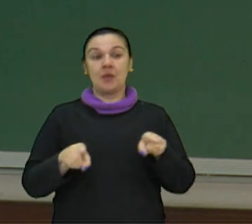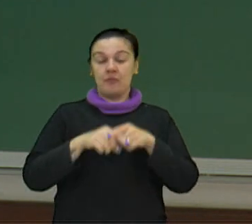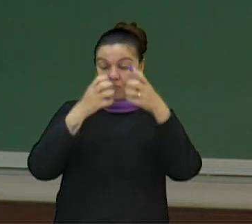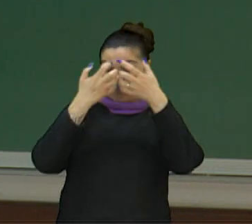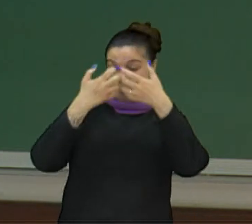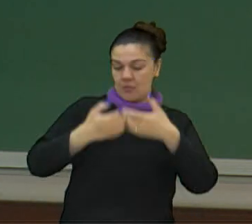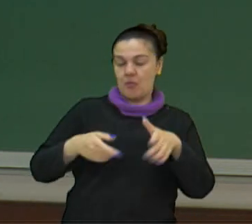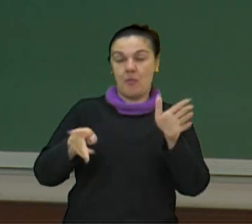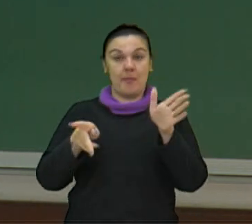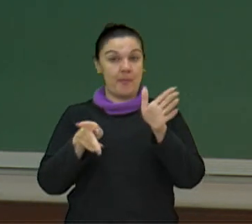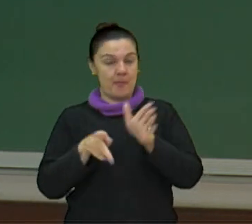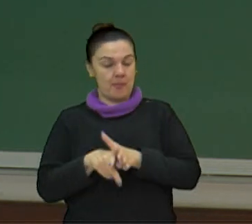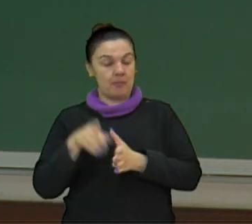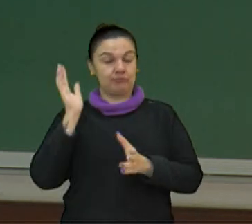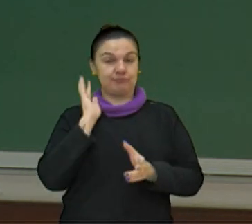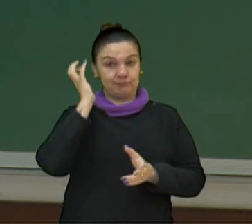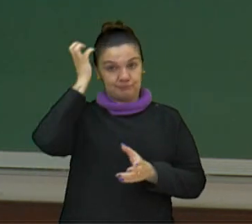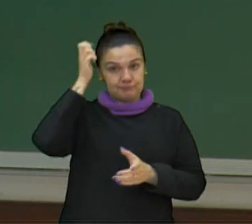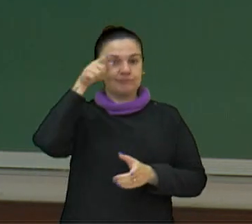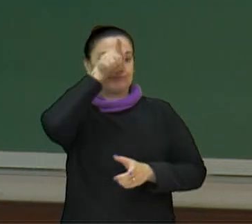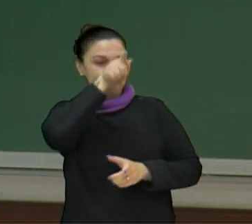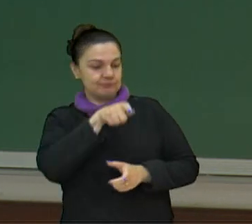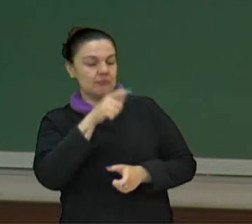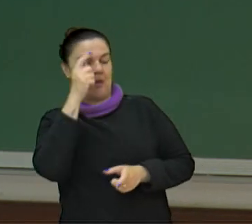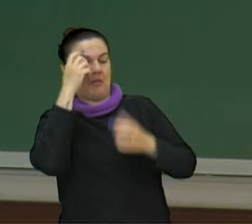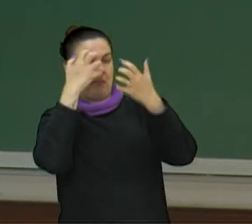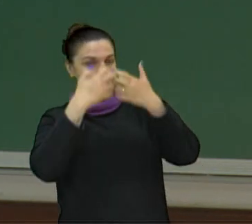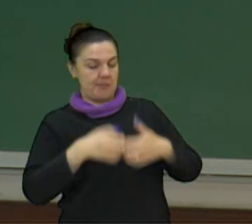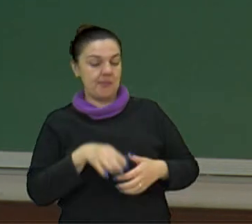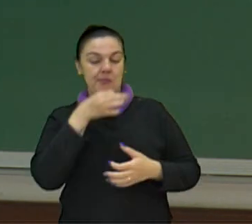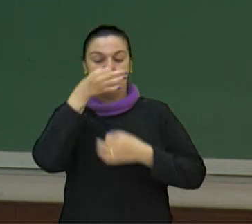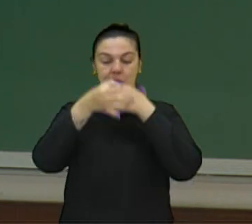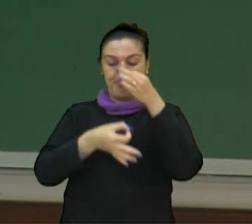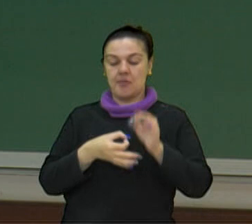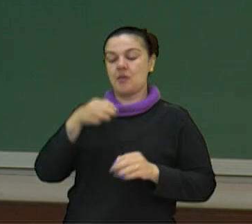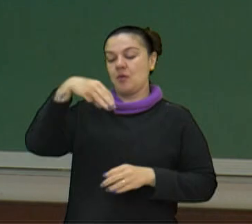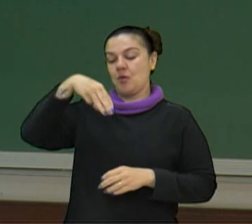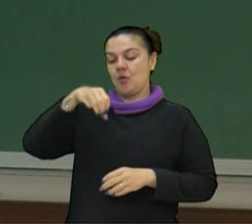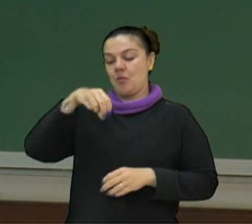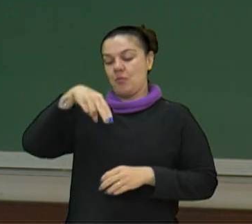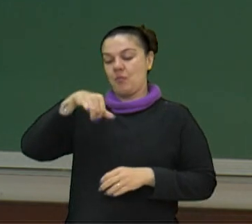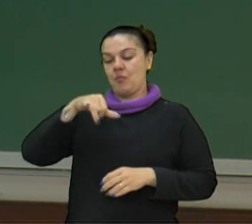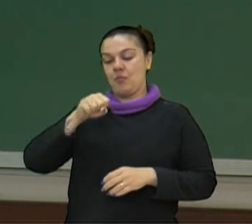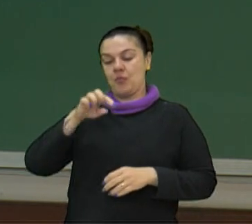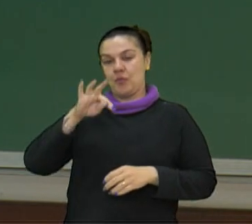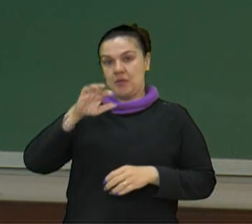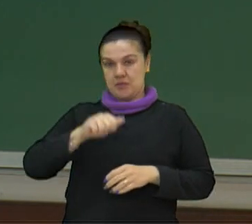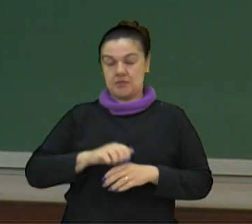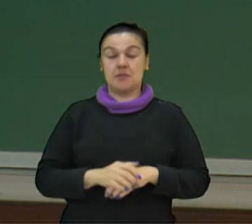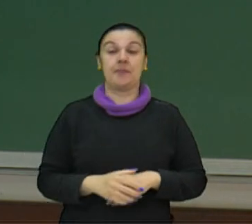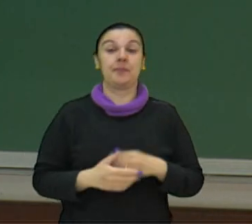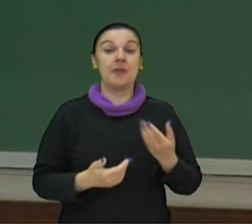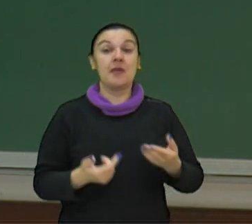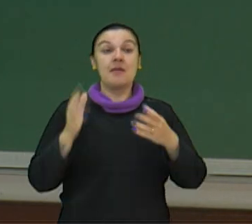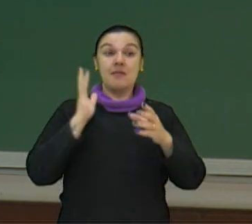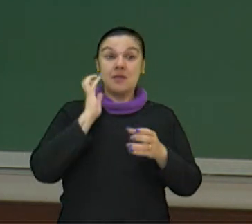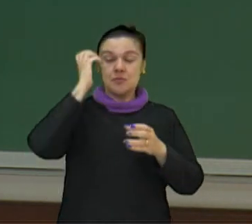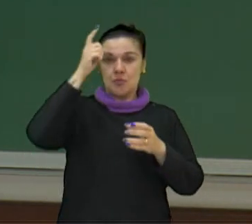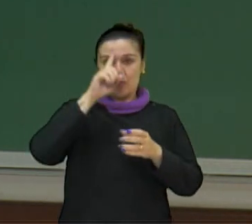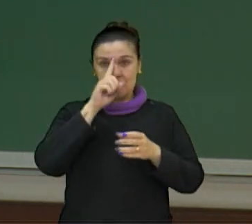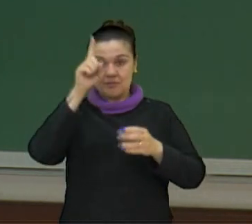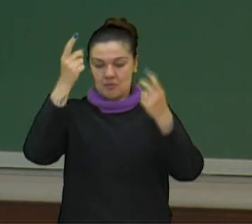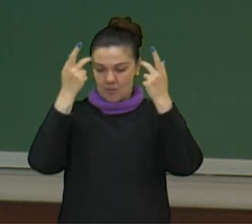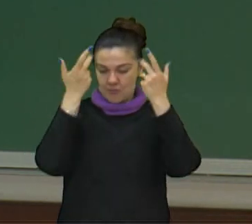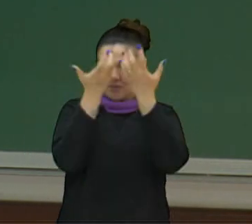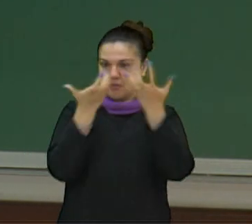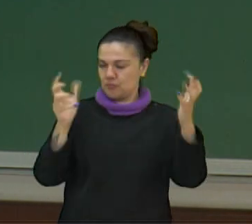Spinoza é um pensamento monista, e vimos que para Spinoza, Deus e a natureza não se distinguem. Então,